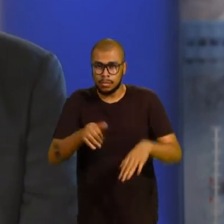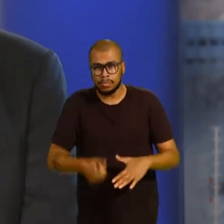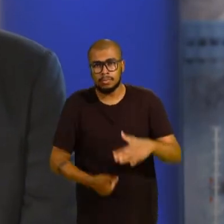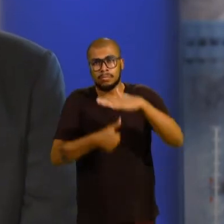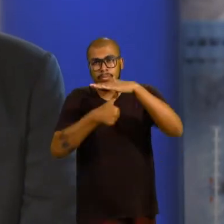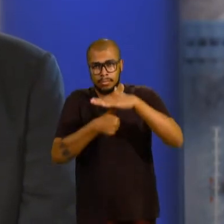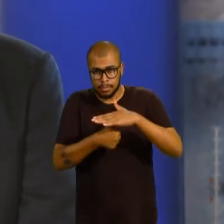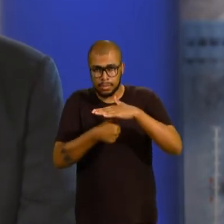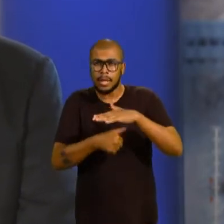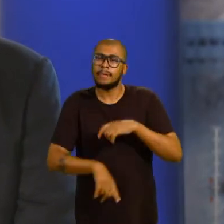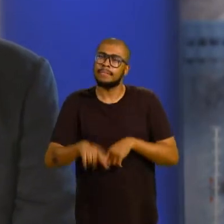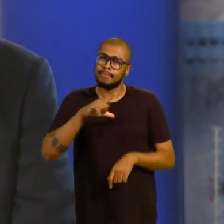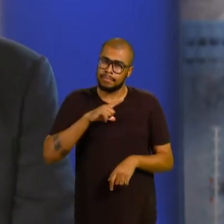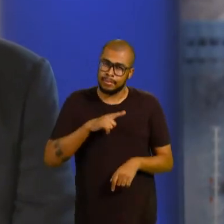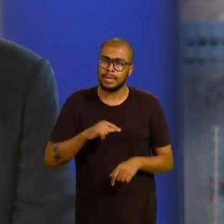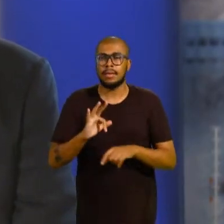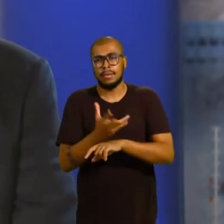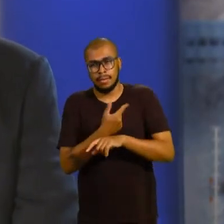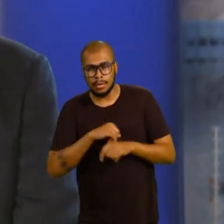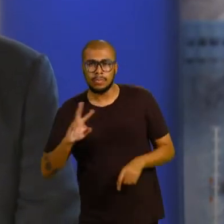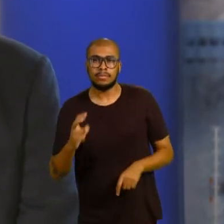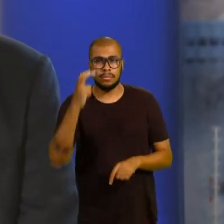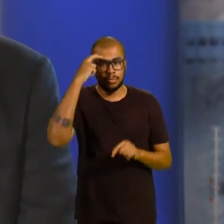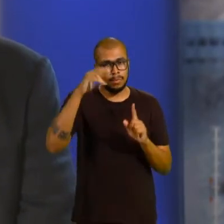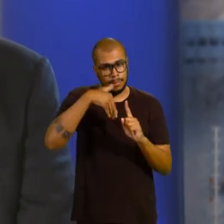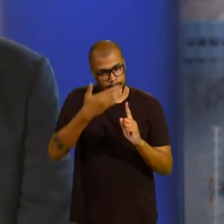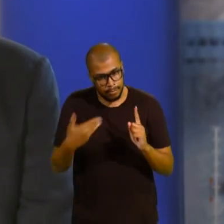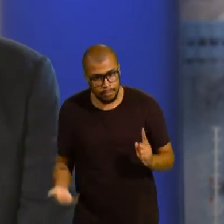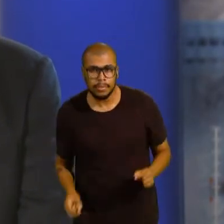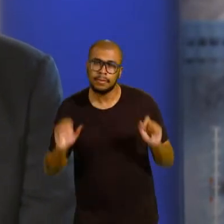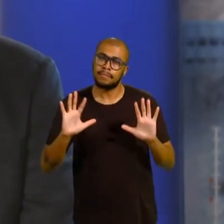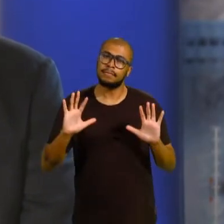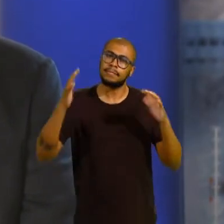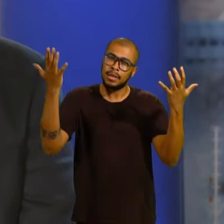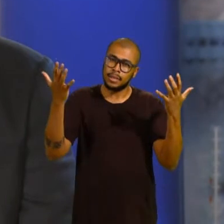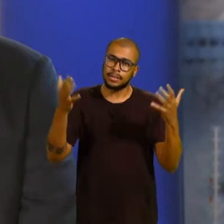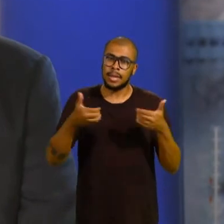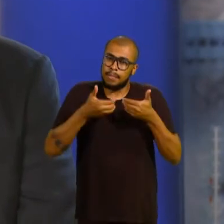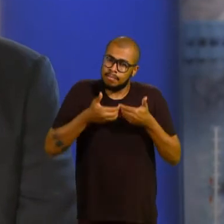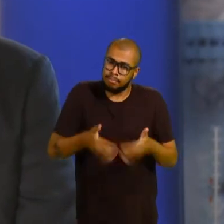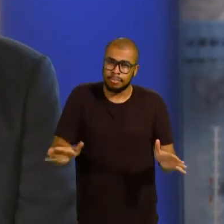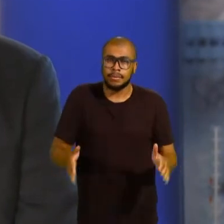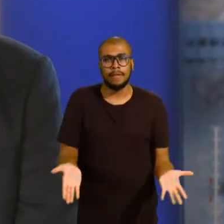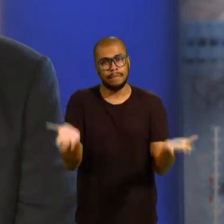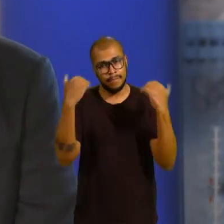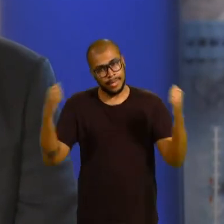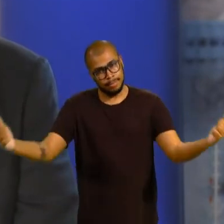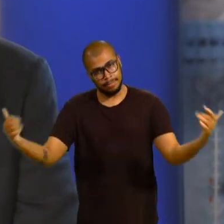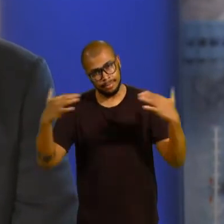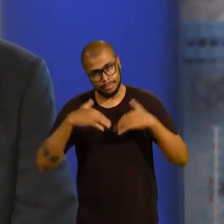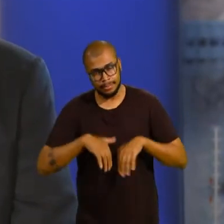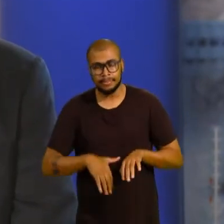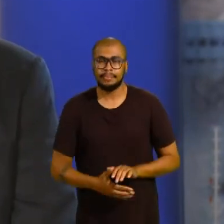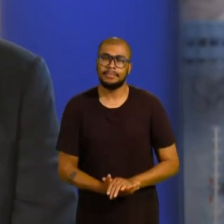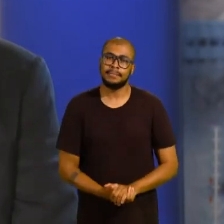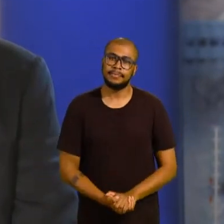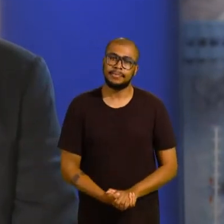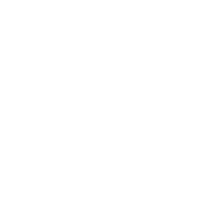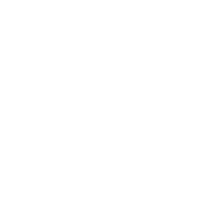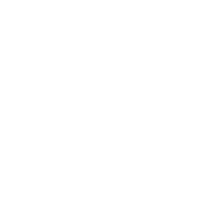com arte, cultura, reconhecimentos e com festa. A sessão é aberta. Venha celebrar com a gente.